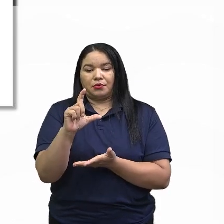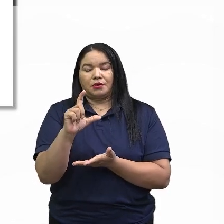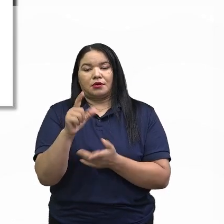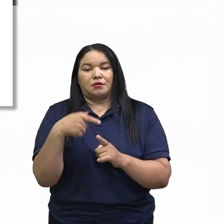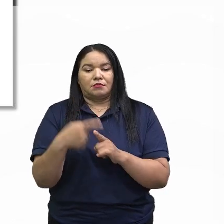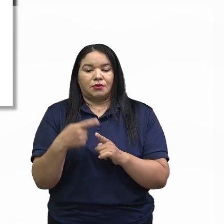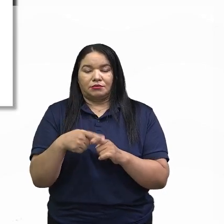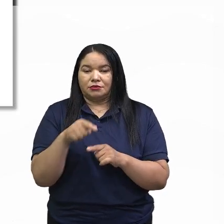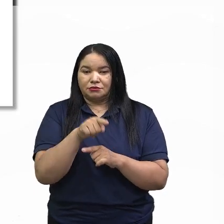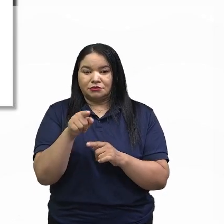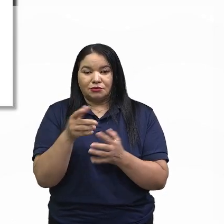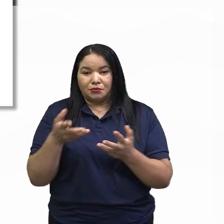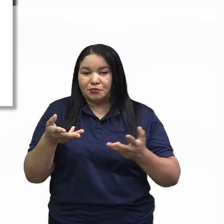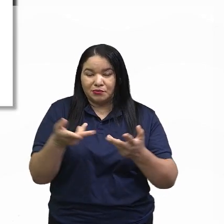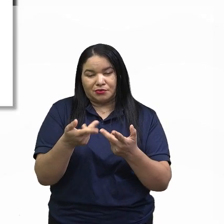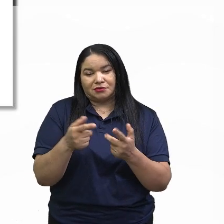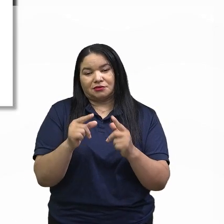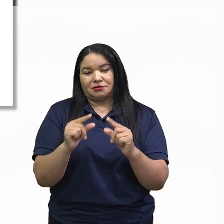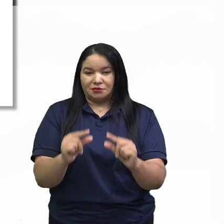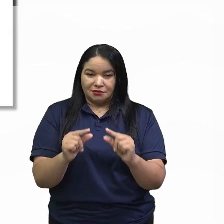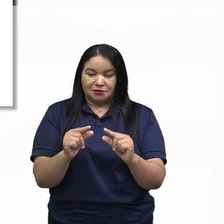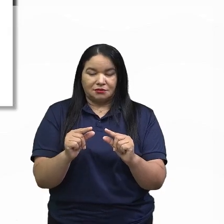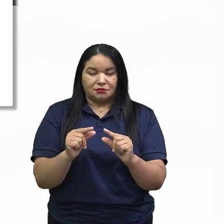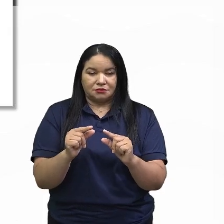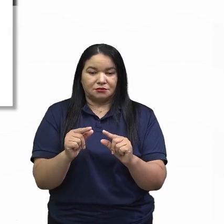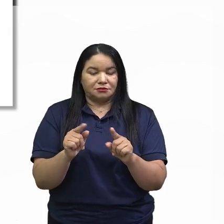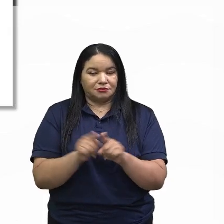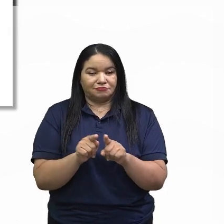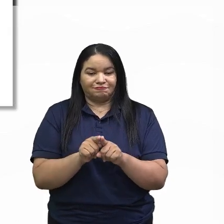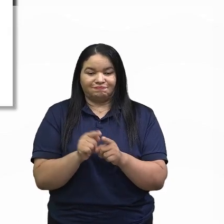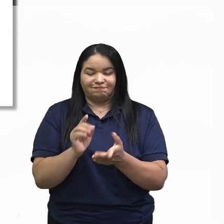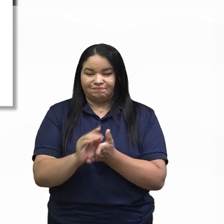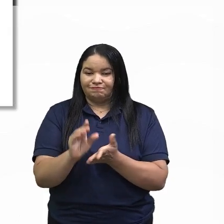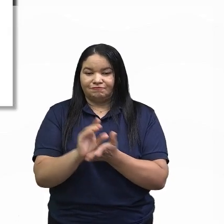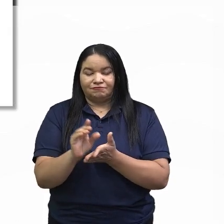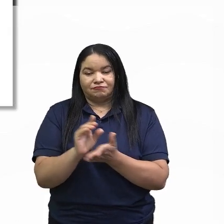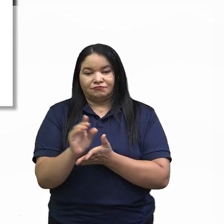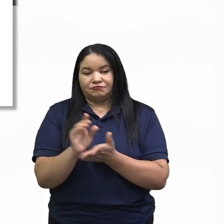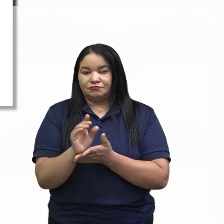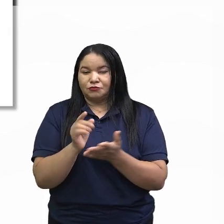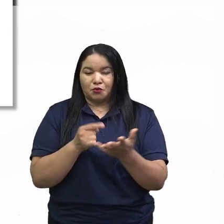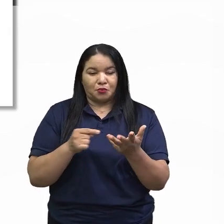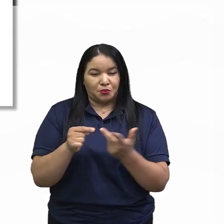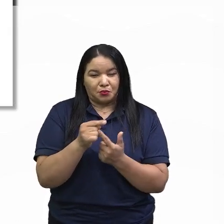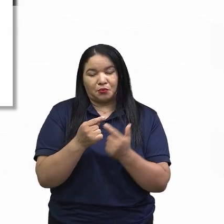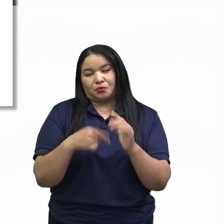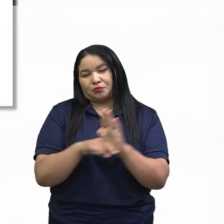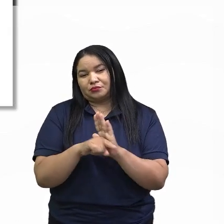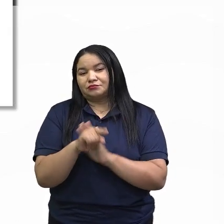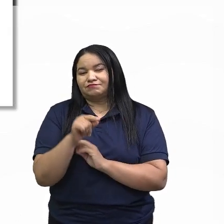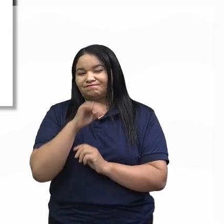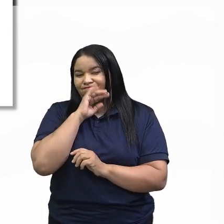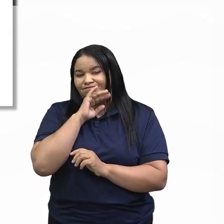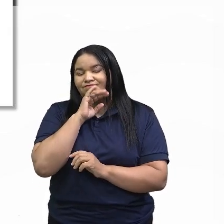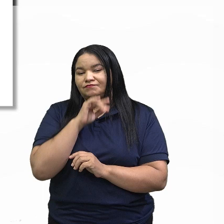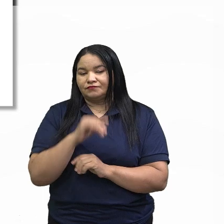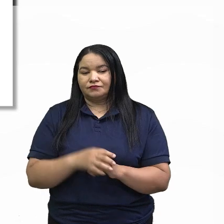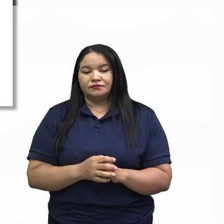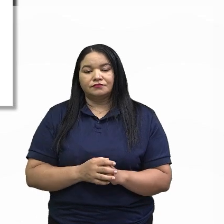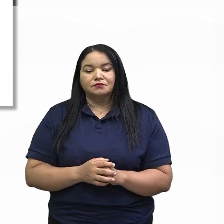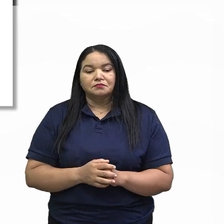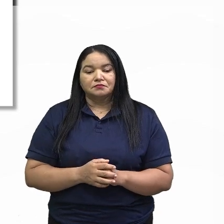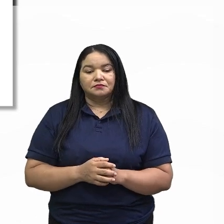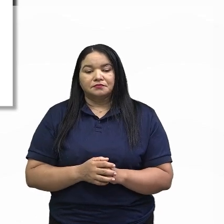lá reduzida, então pode ser considerado aí também como uma desvantagem da utilização da